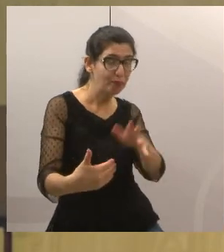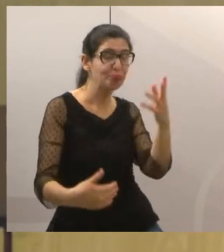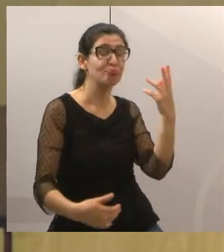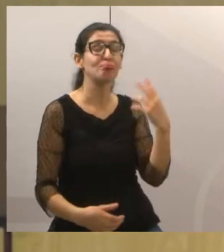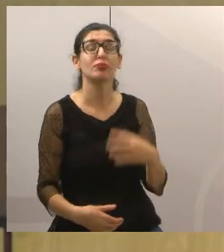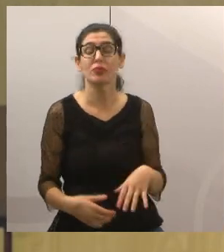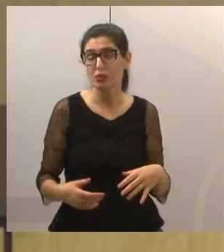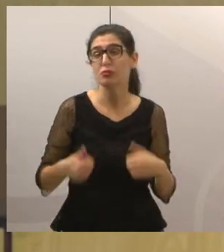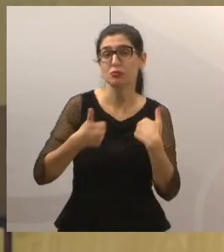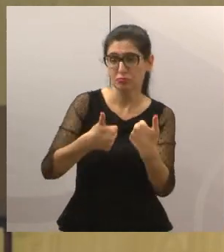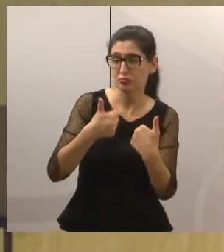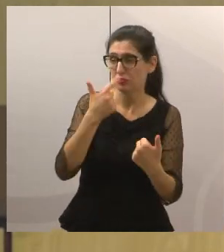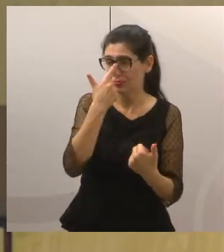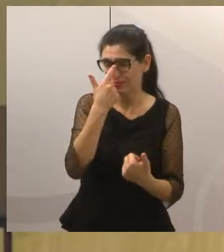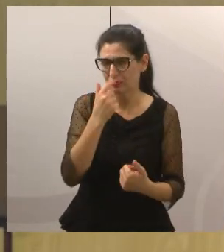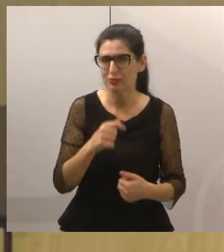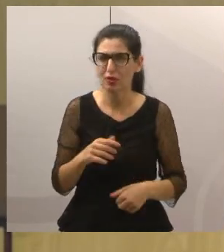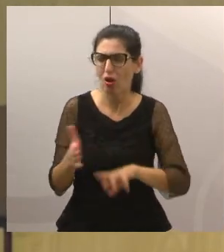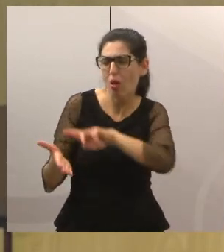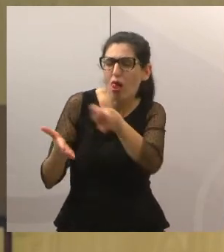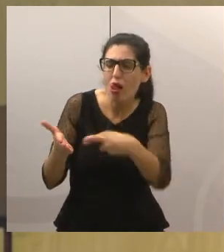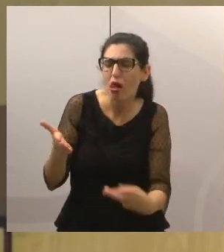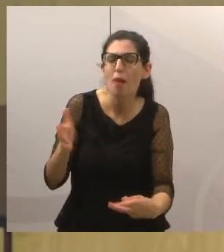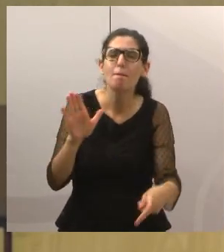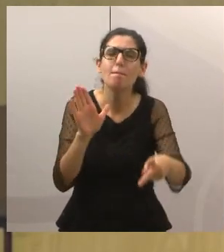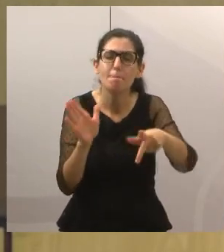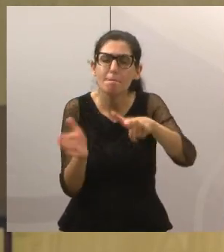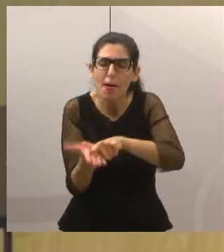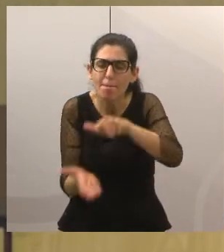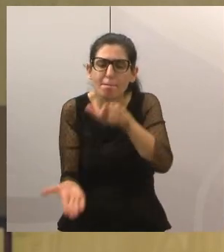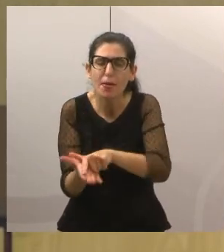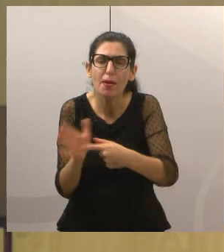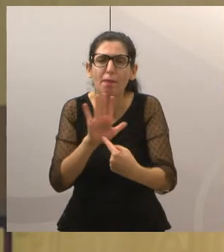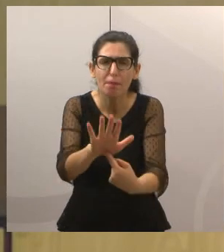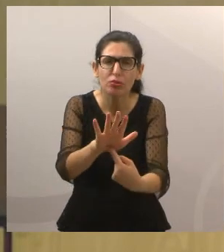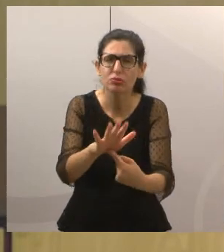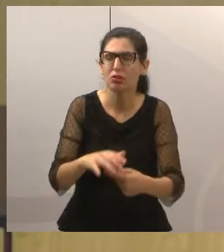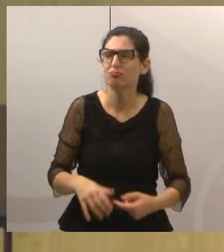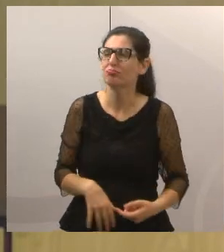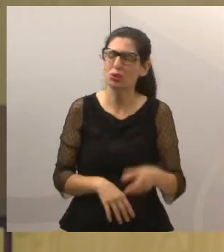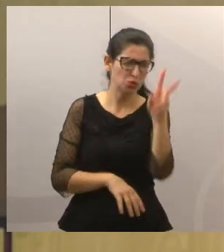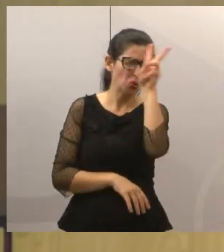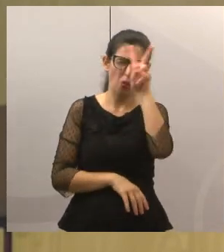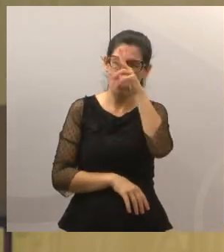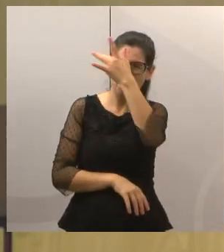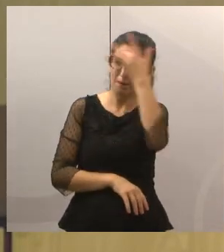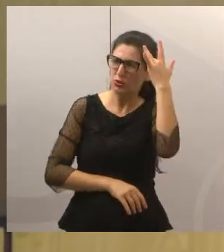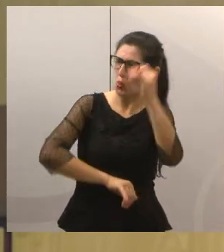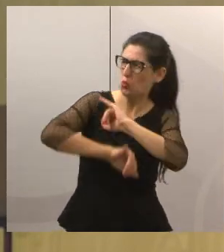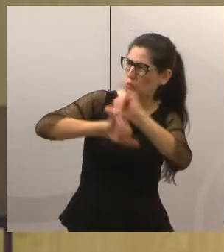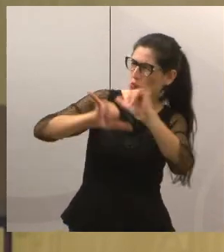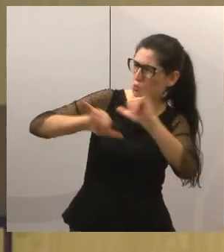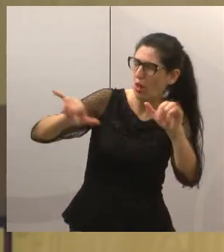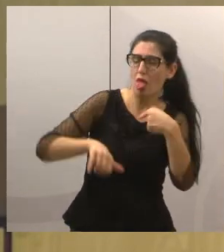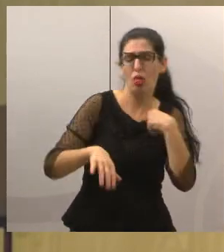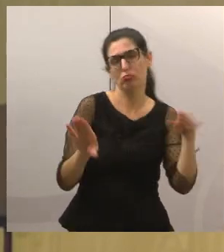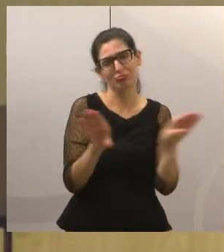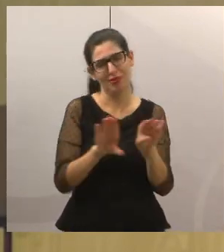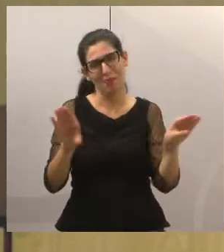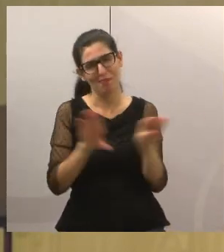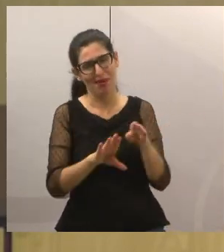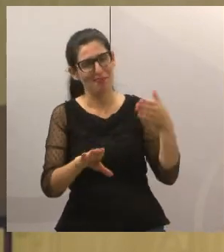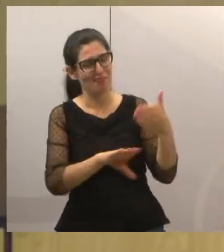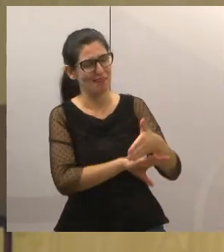isso. Eu não tenho certeza. Eu vi alguém fazendo propaganda disso. Eu falei, mas eu também participei. Mas, no